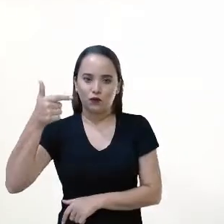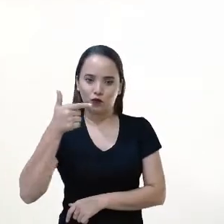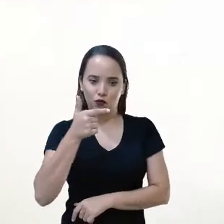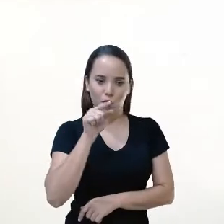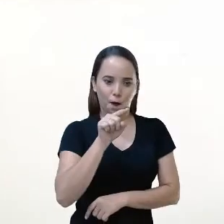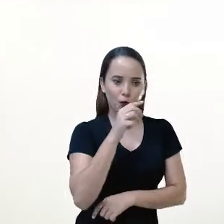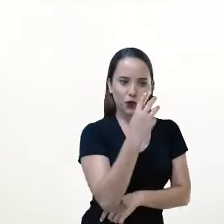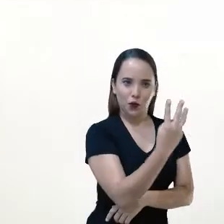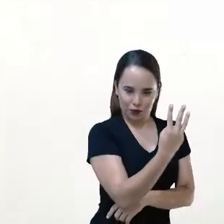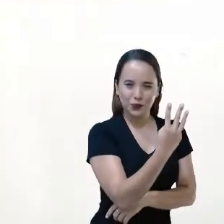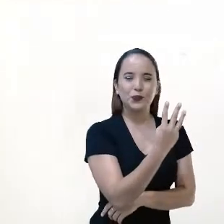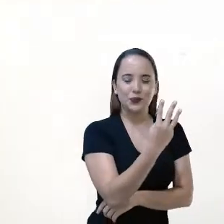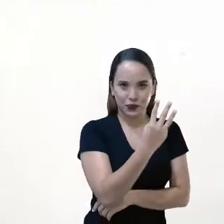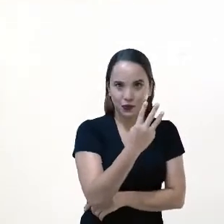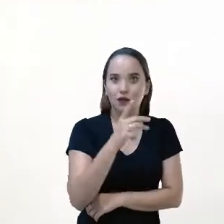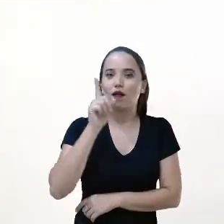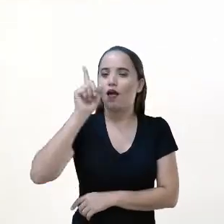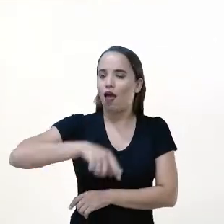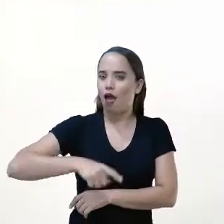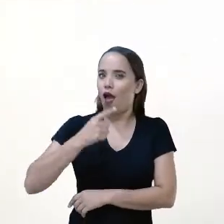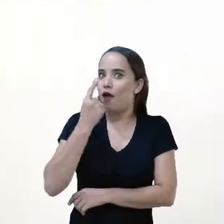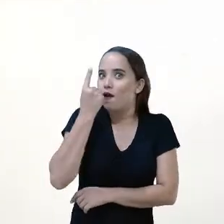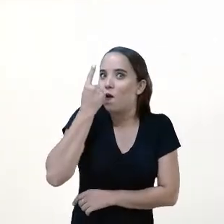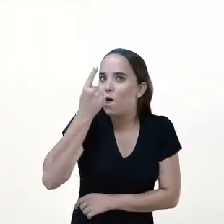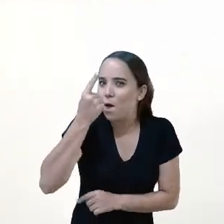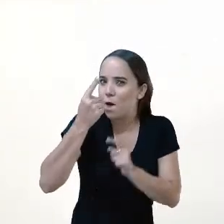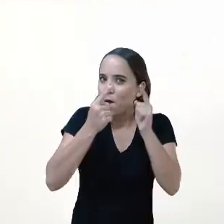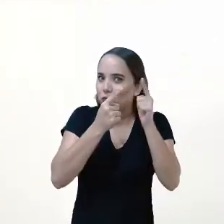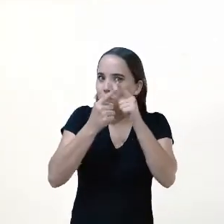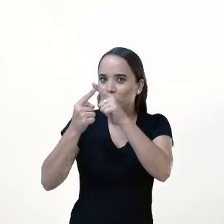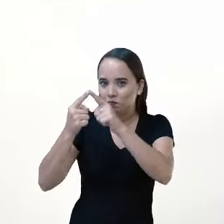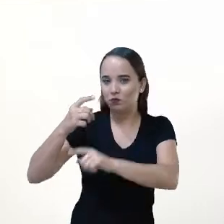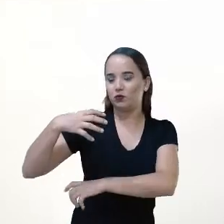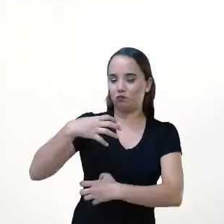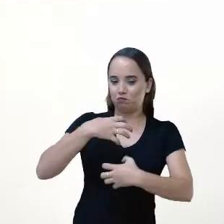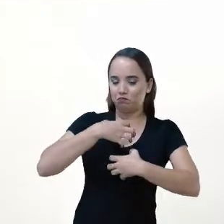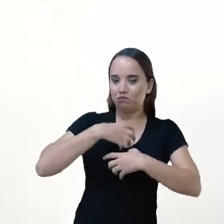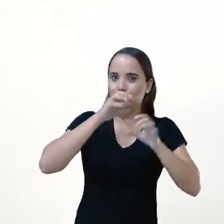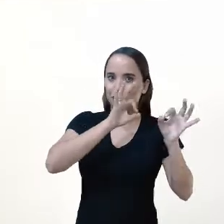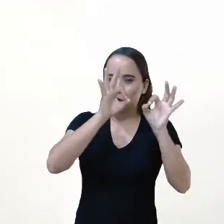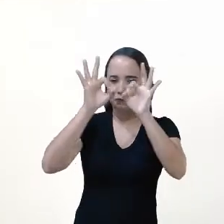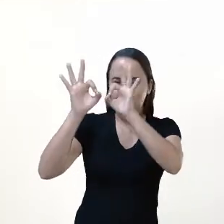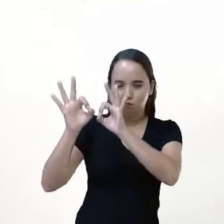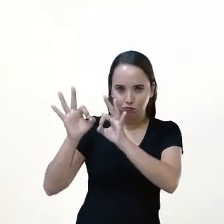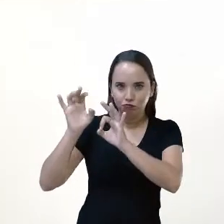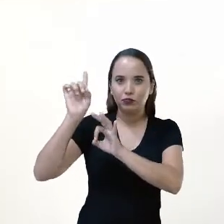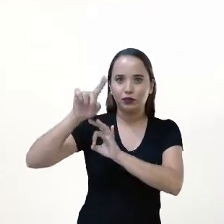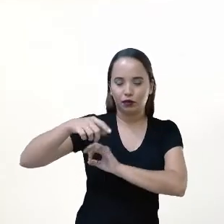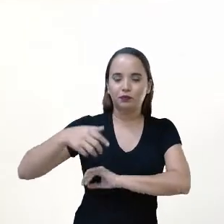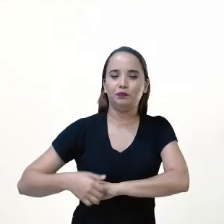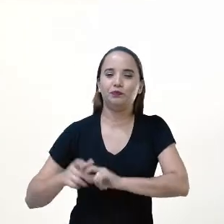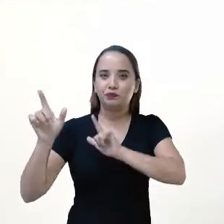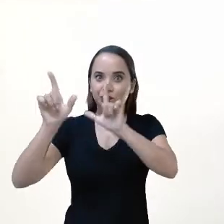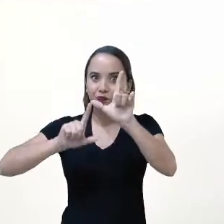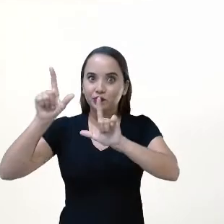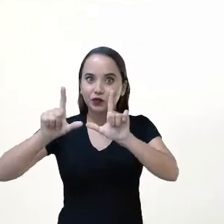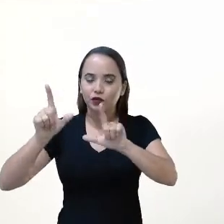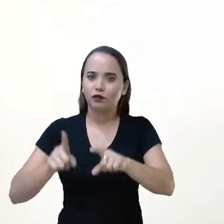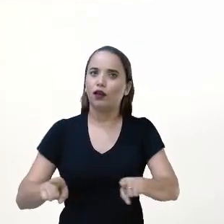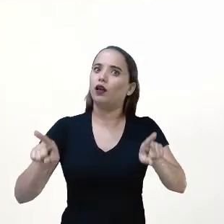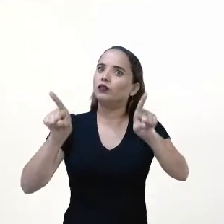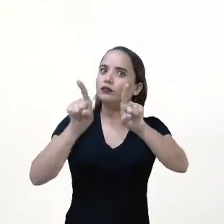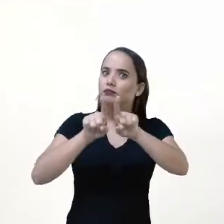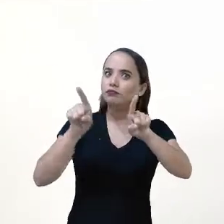22.3. Essa é uma das formas que você tem para acompanhar as nossas aulas. TV Nova, canal 22.3. Mas você pode,